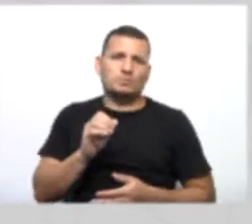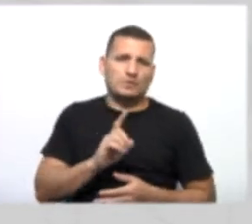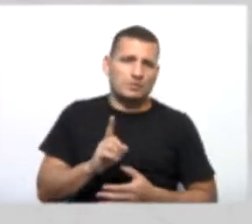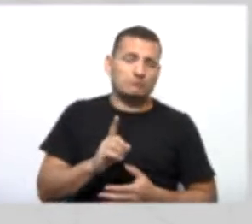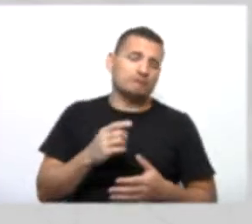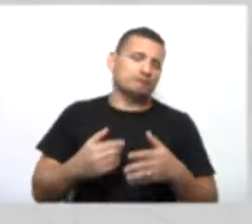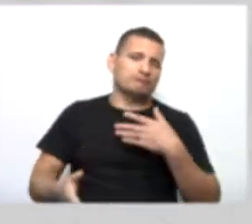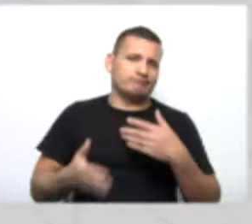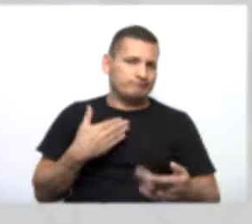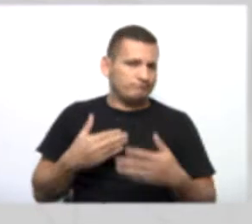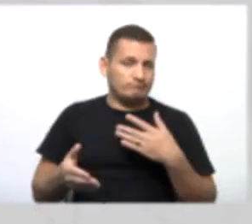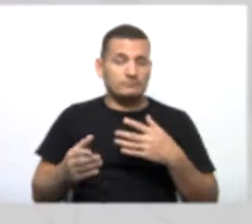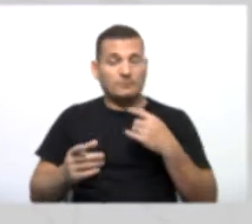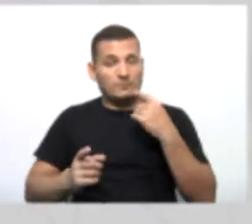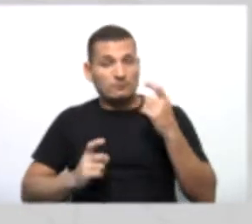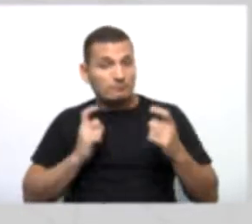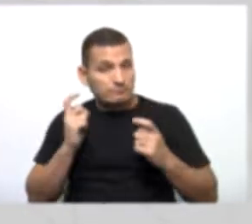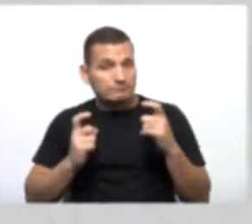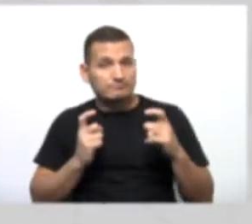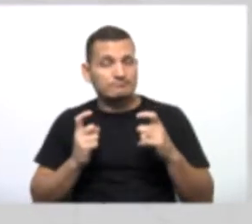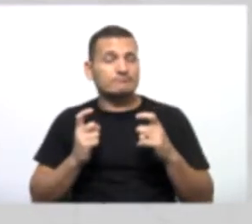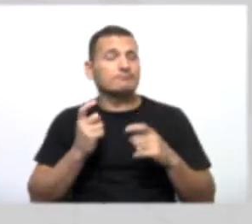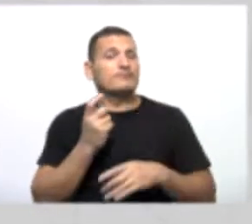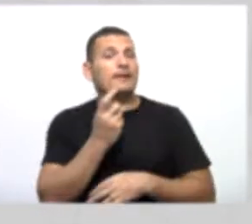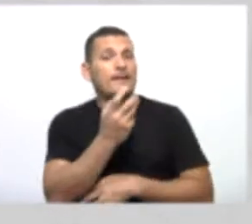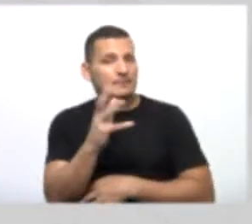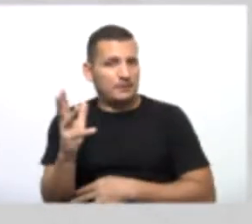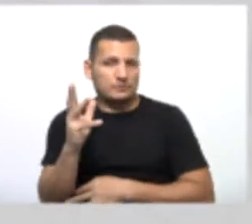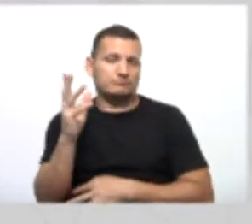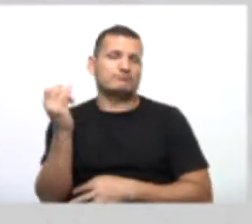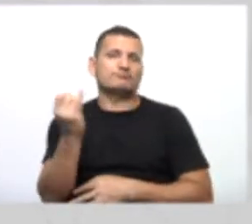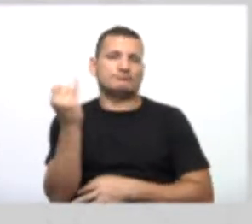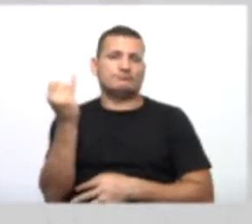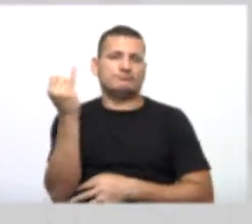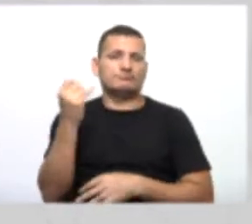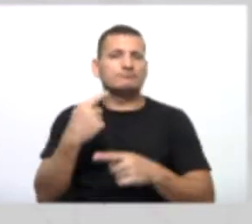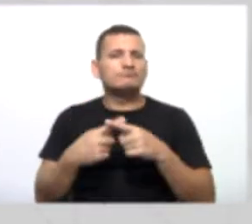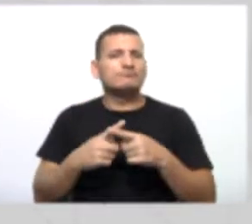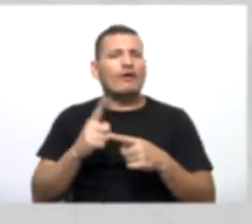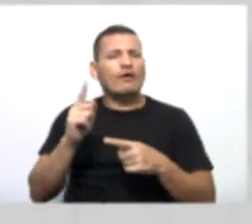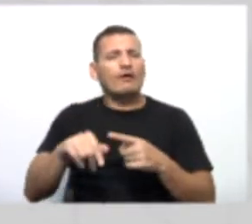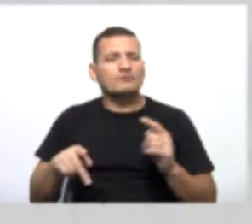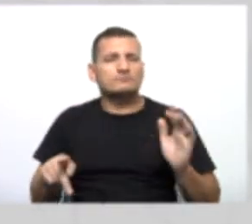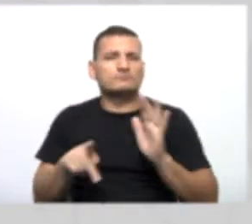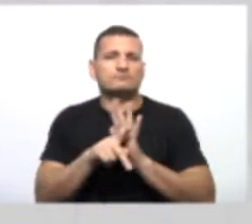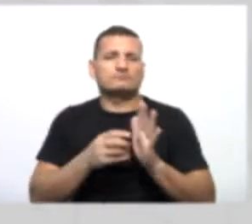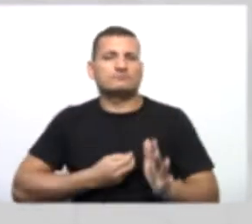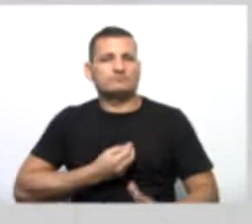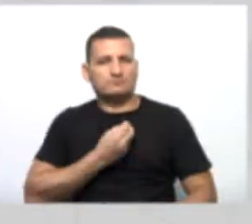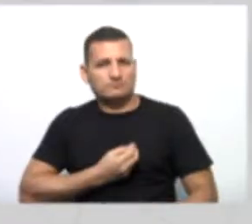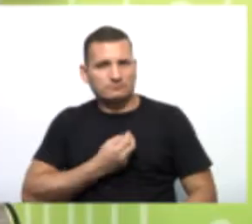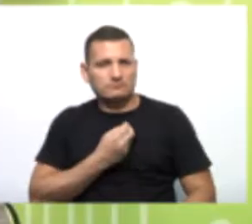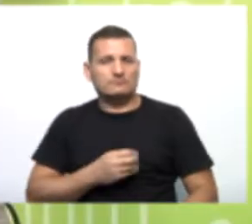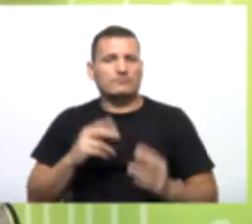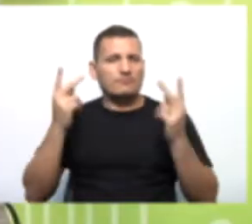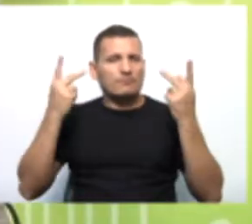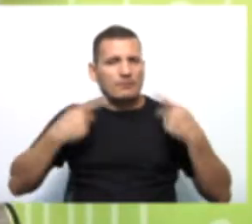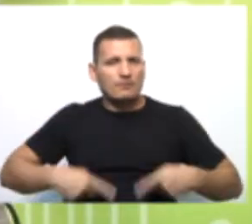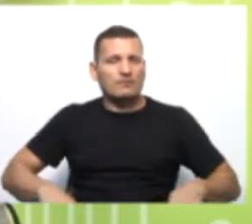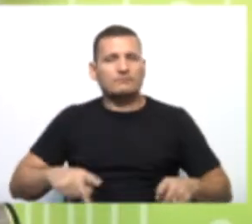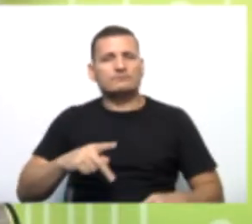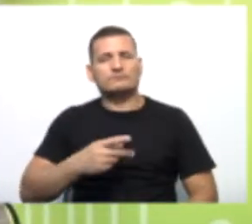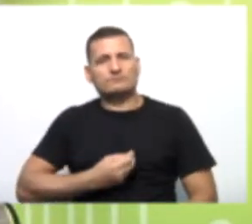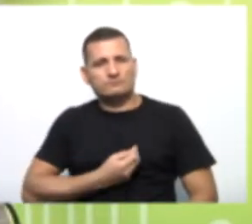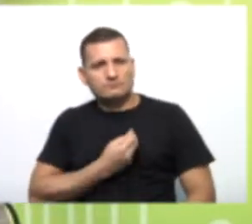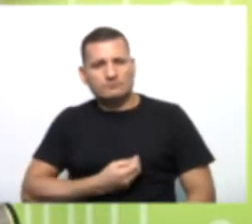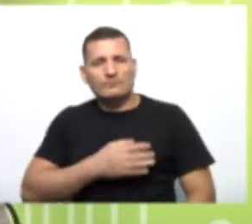A preocupação com o meio ambiente é fundamental, porque diz respeito à vida. A vida do ser humano, a vida dos animais,